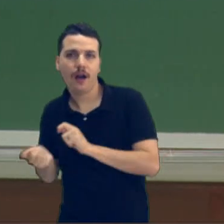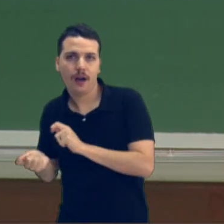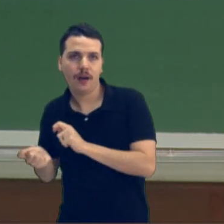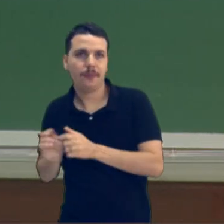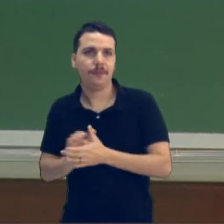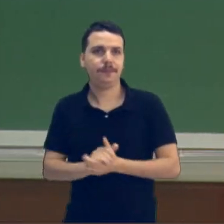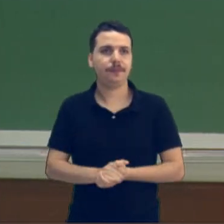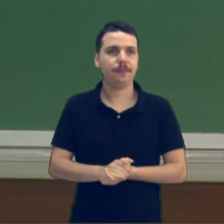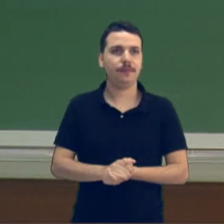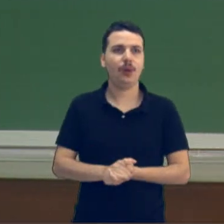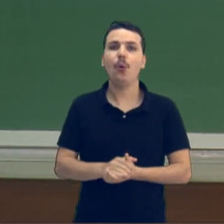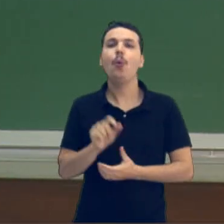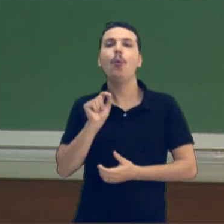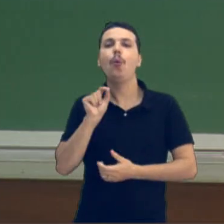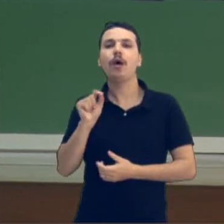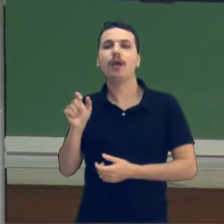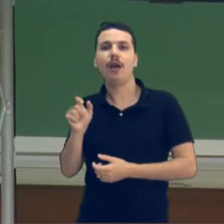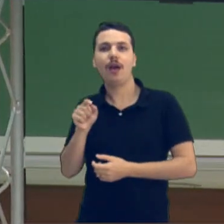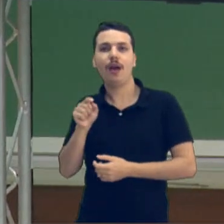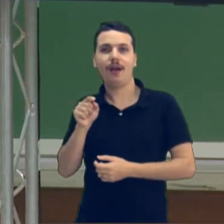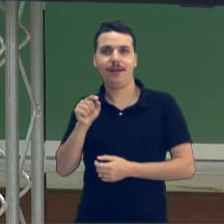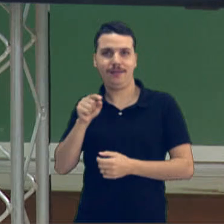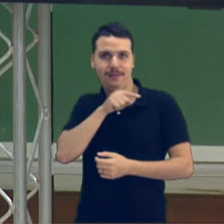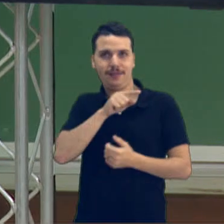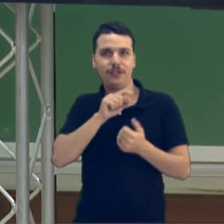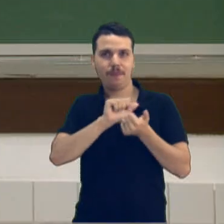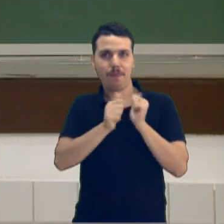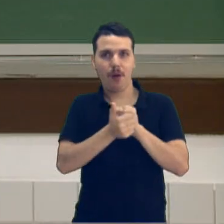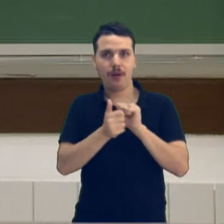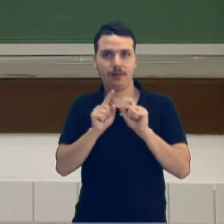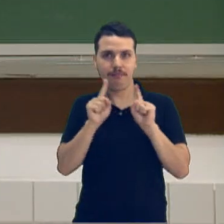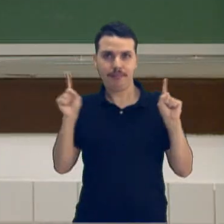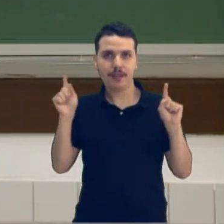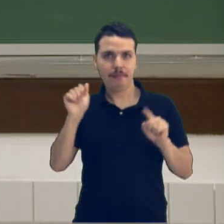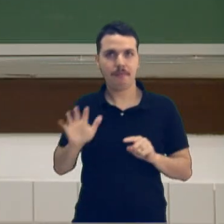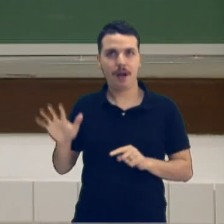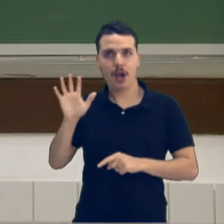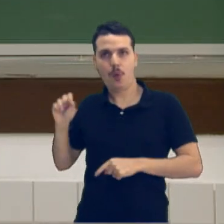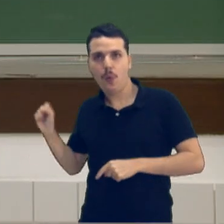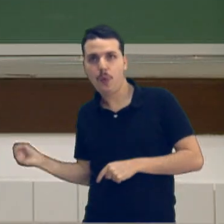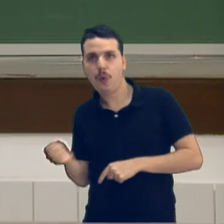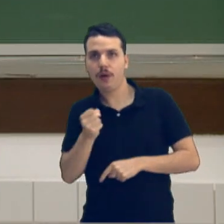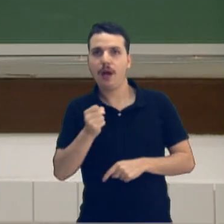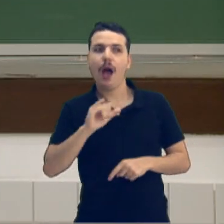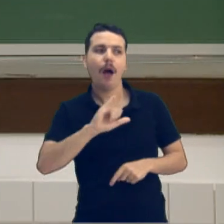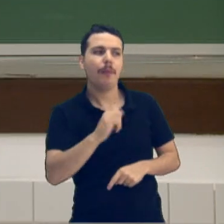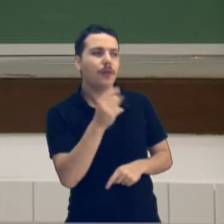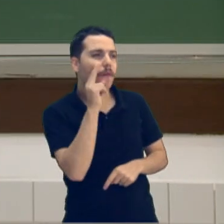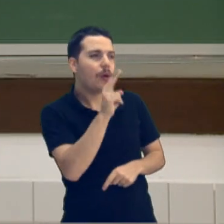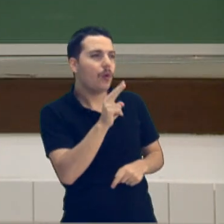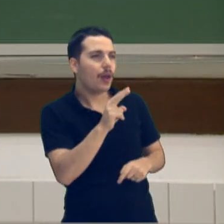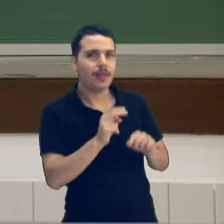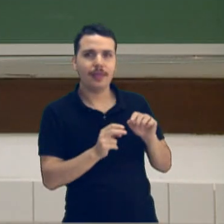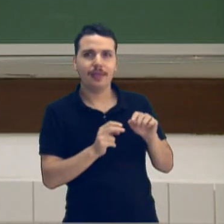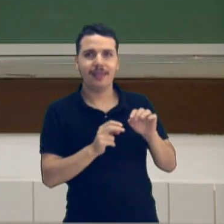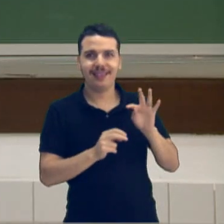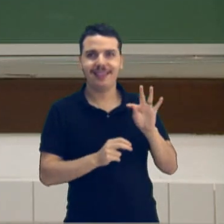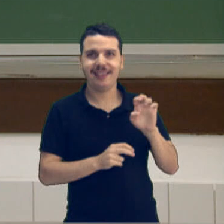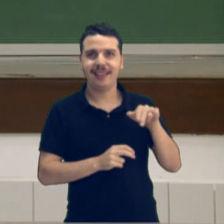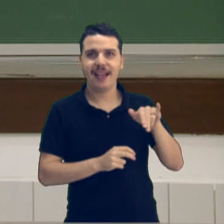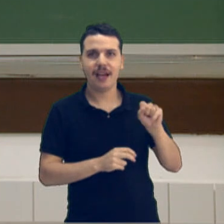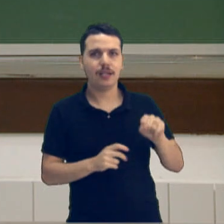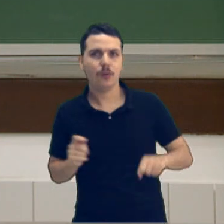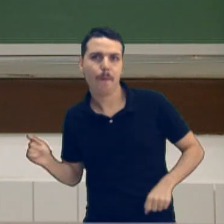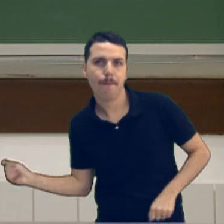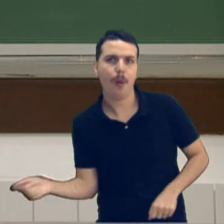Então, o que o racquetball fez? Ele se apropriou da ideia da raquete do tênis de campo, né? Só